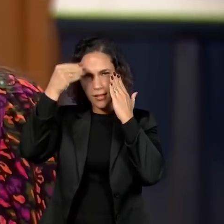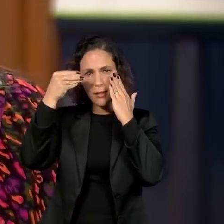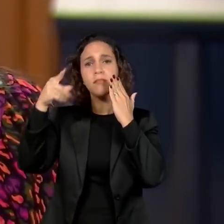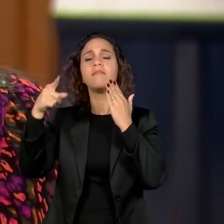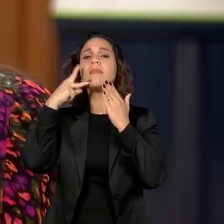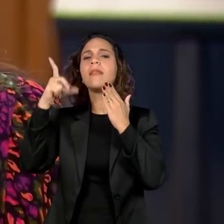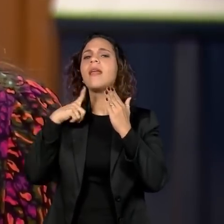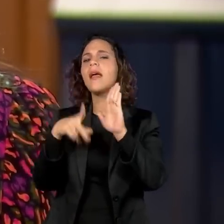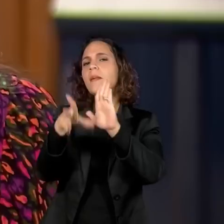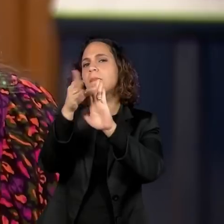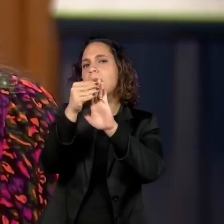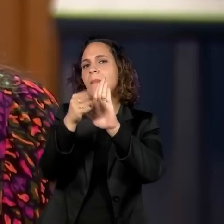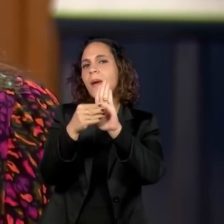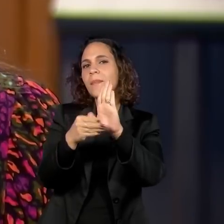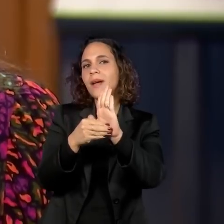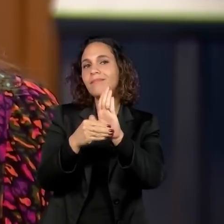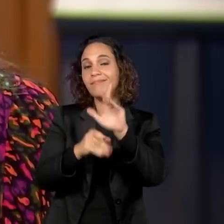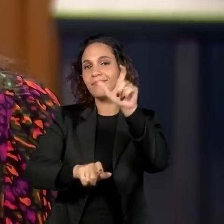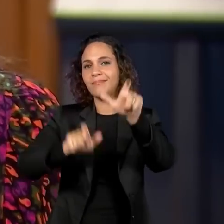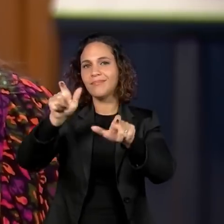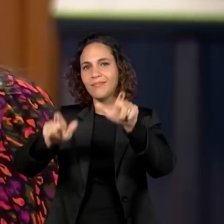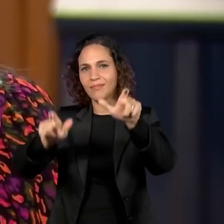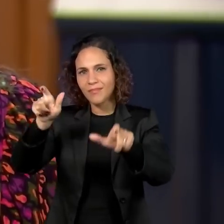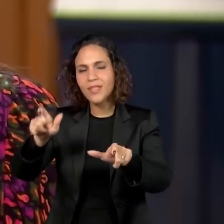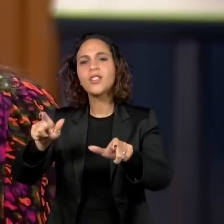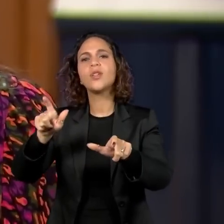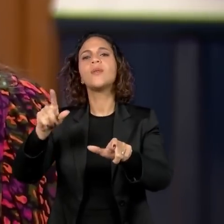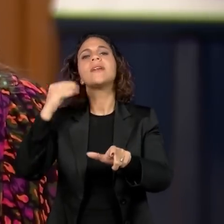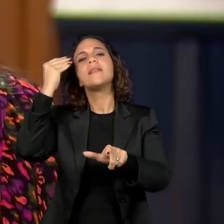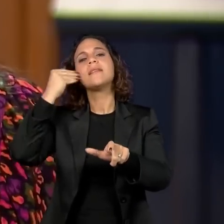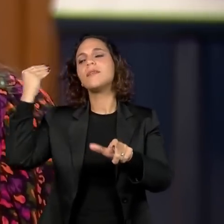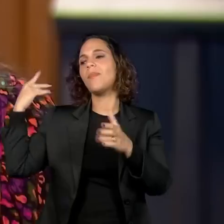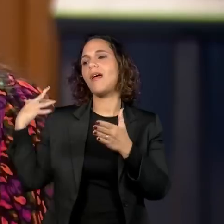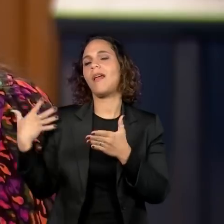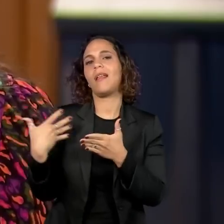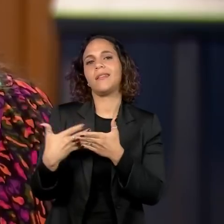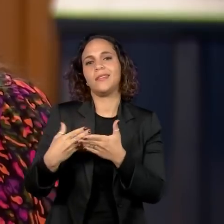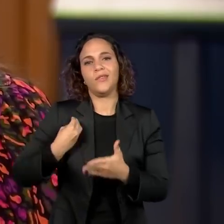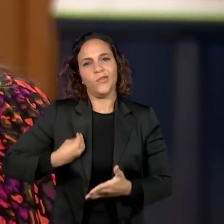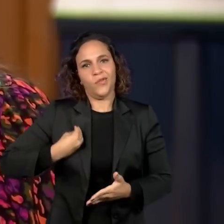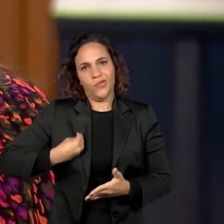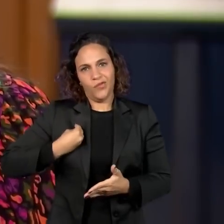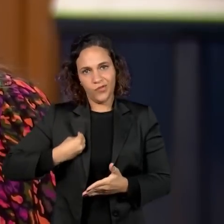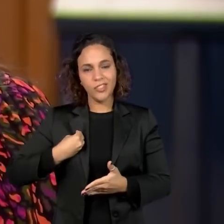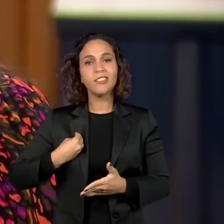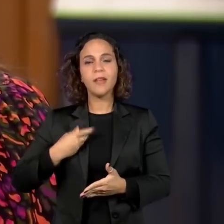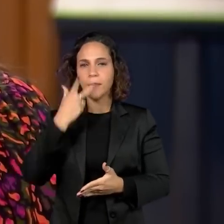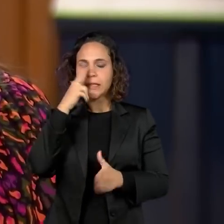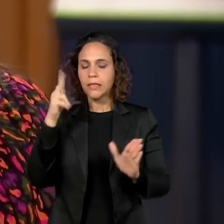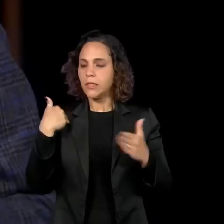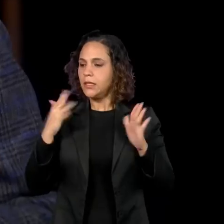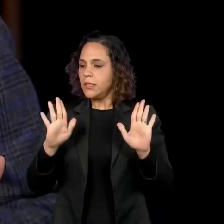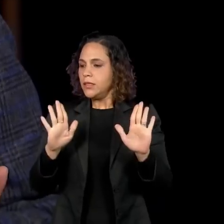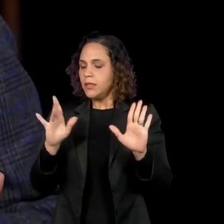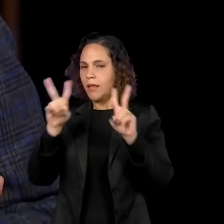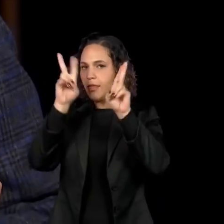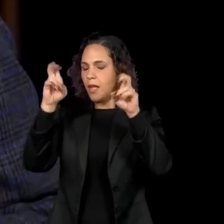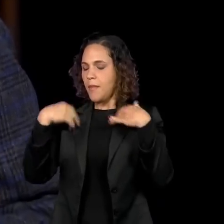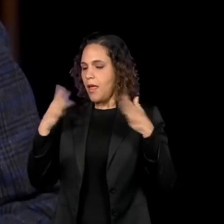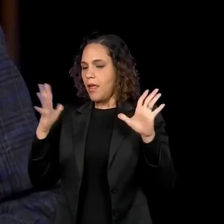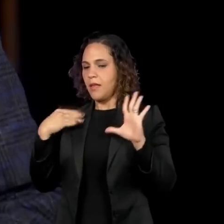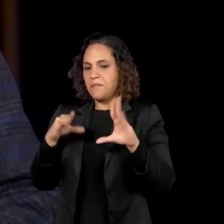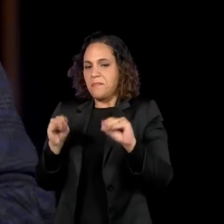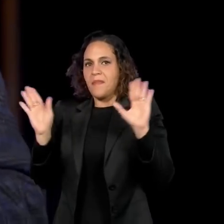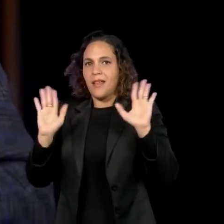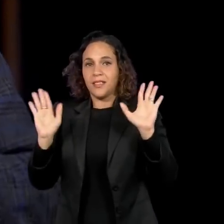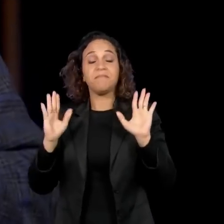dos conteúdos que essas pessoas com os quais elas não estão querendo lidar, com os quais elas não estão querendo lidar. E eu faço questão de fazer um